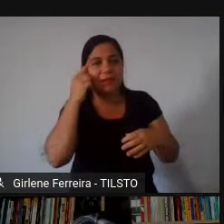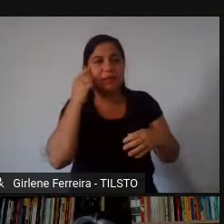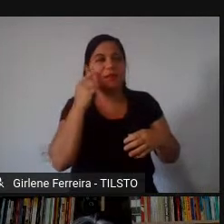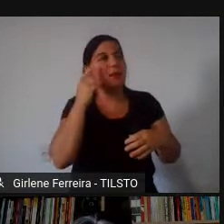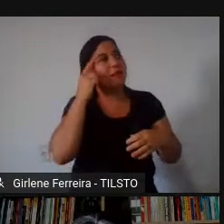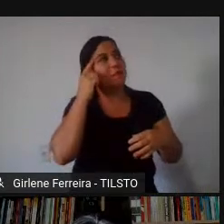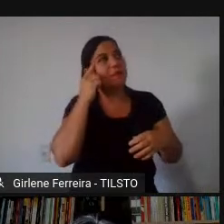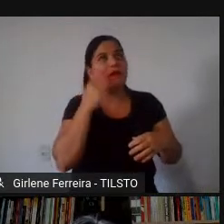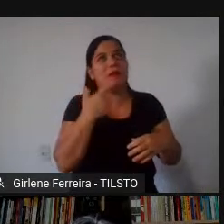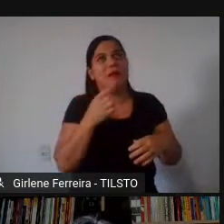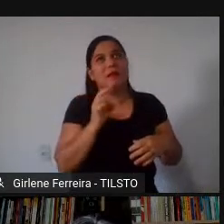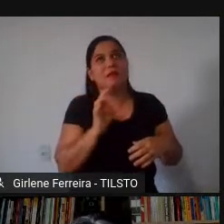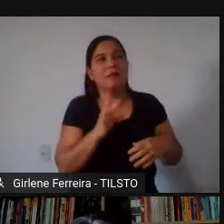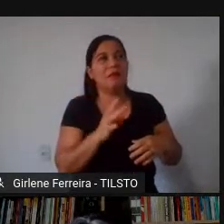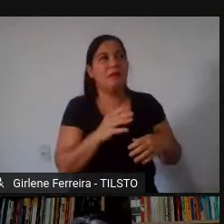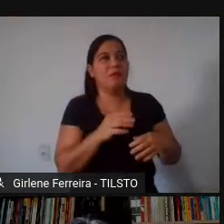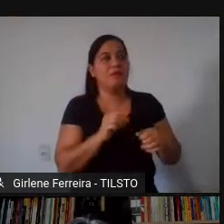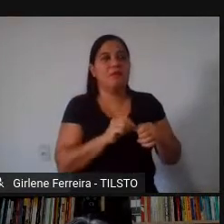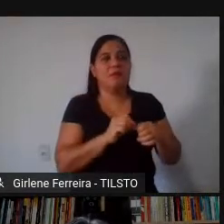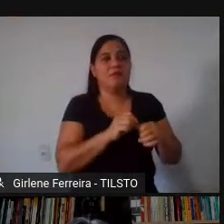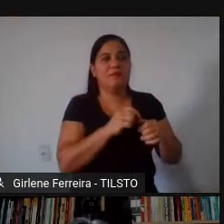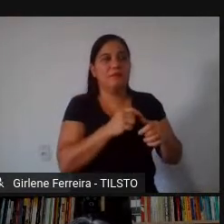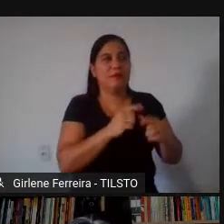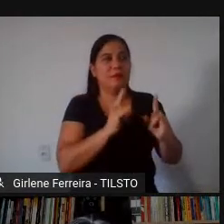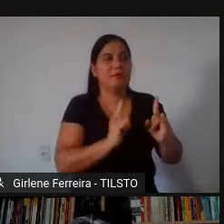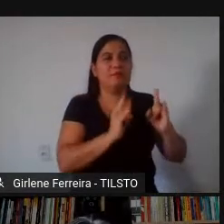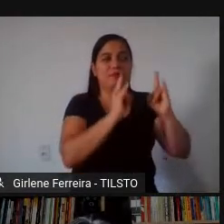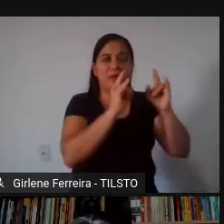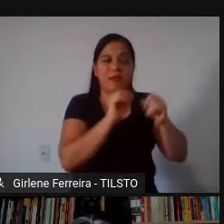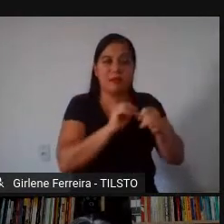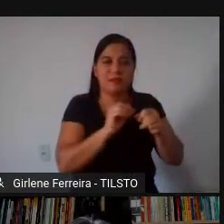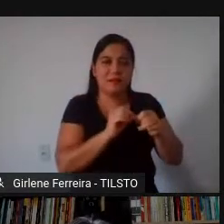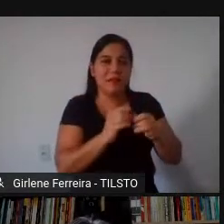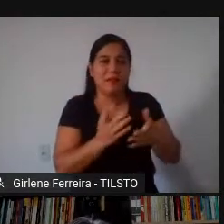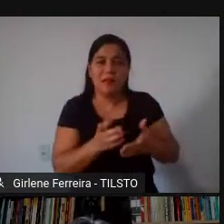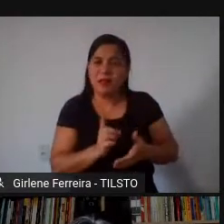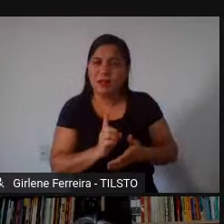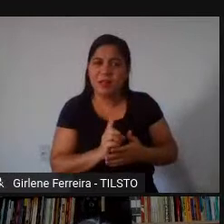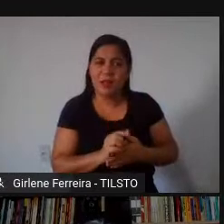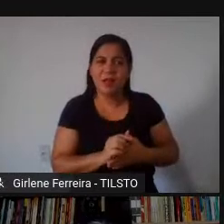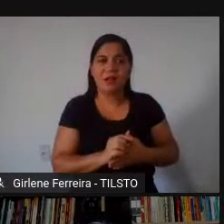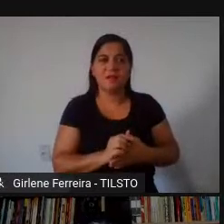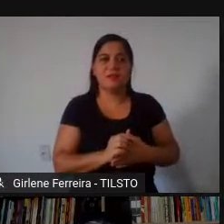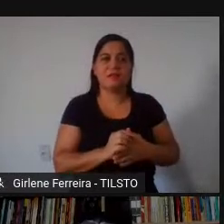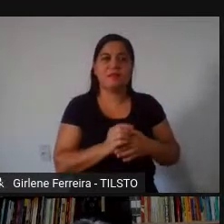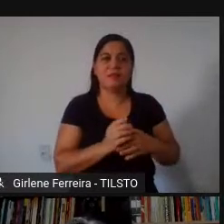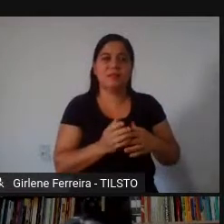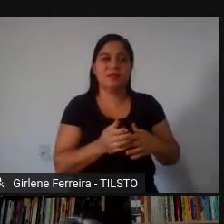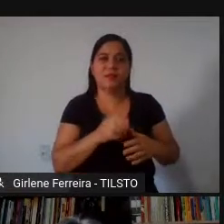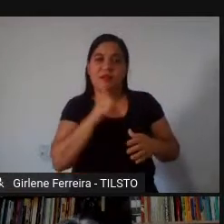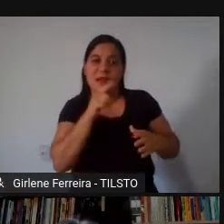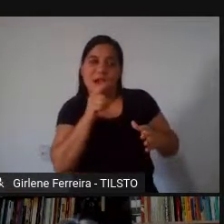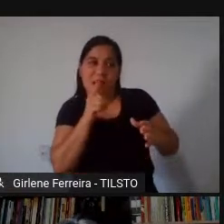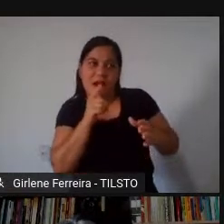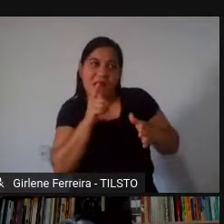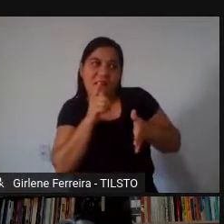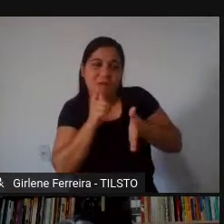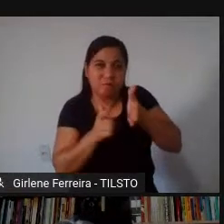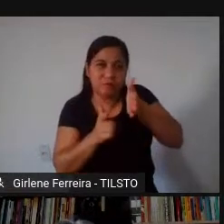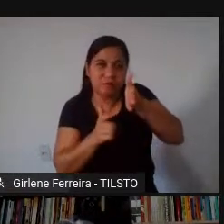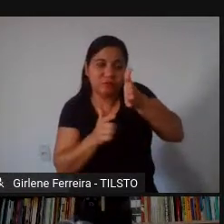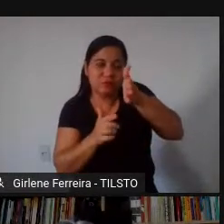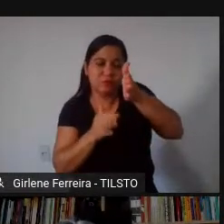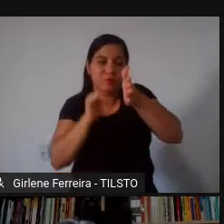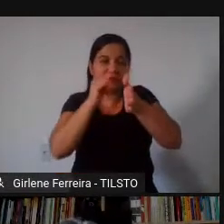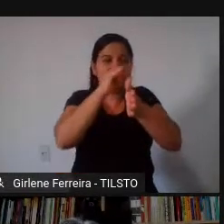que só trabalha em obra, não é nada disso. Então, quando a gente está falando em usinas hidrelétricas, engenheiro civil, junto com engenheiro eletricista,